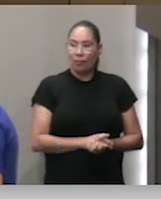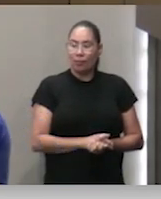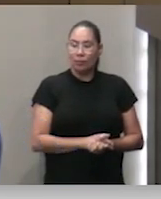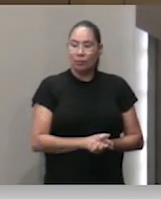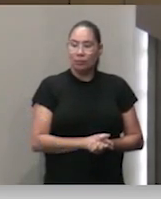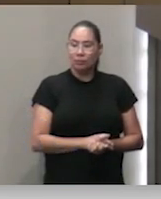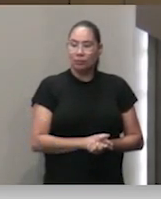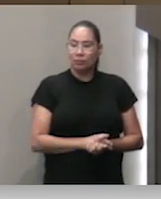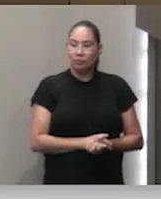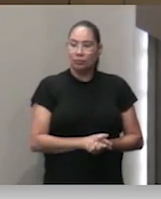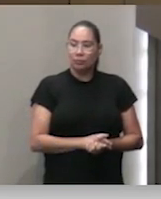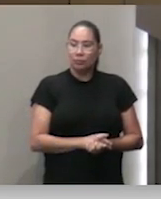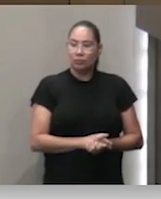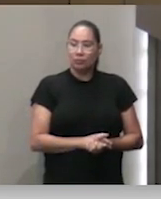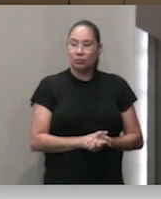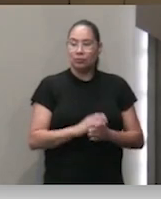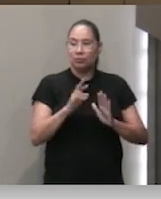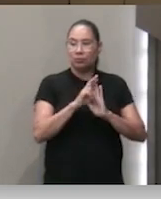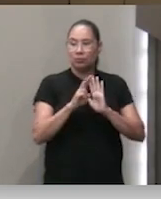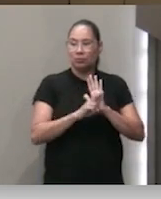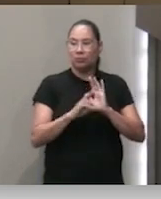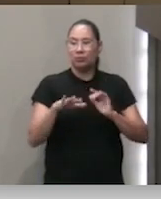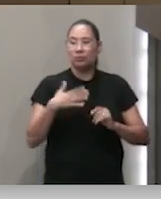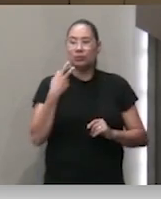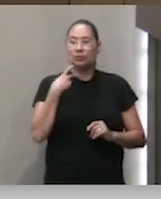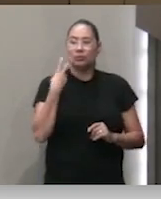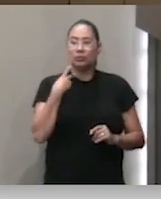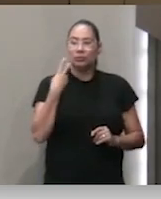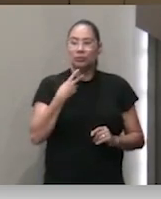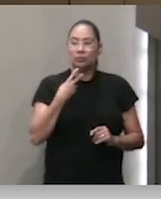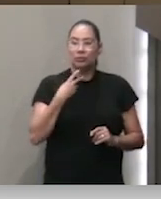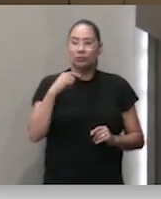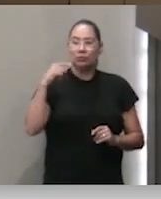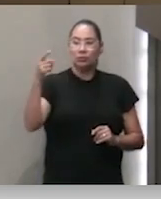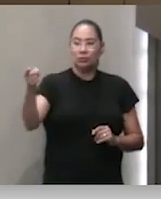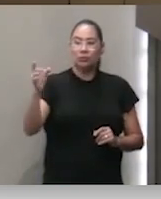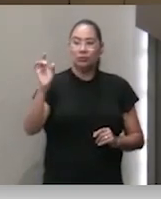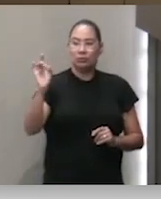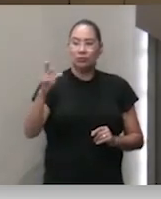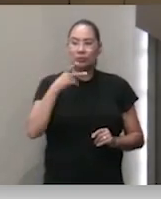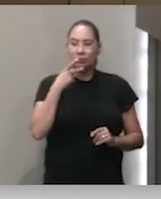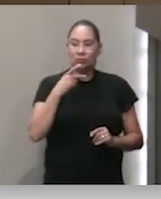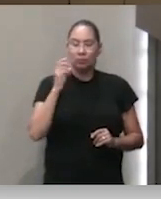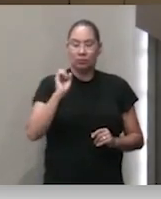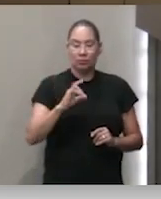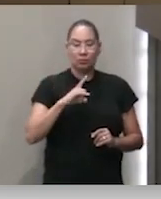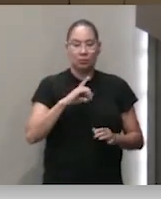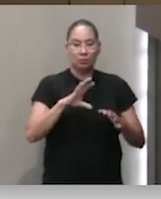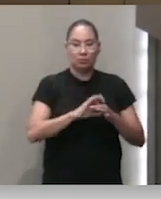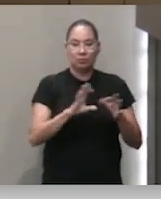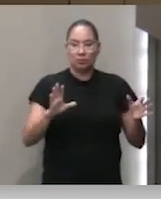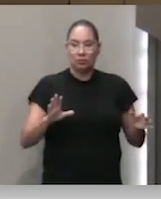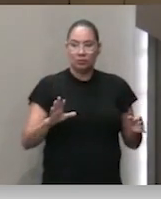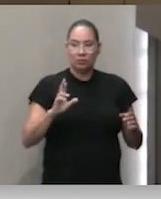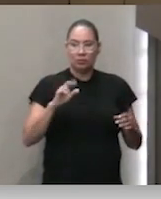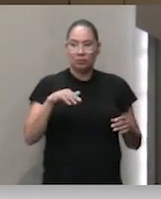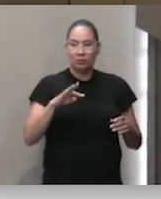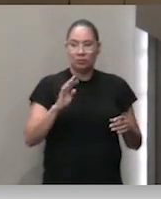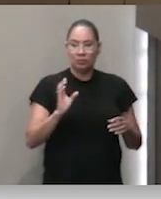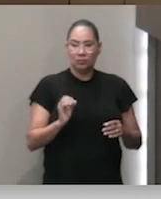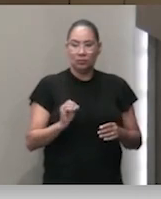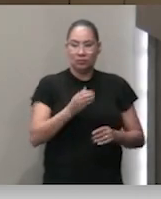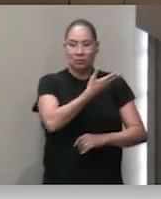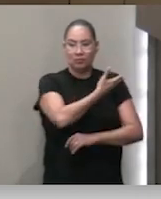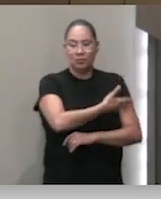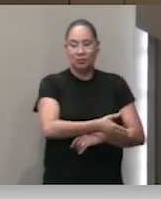Questão de ordem. Regimentalmente, quando o vereador está na tribuna, o outro aqui só fala se há liberação. O vereador Tchequinho é acostumado a fazer